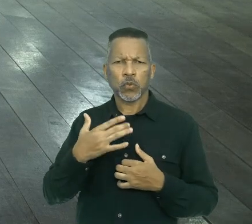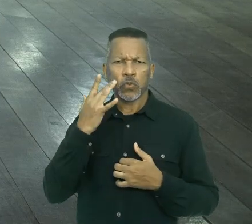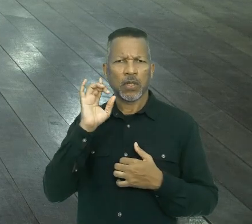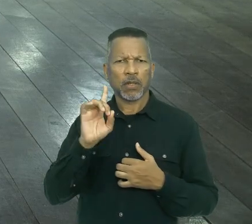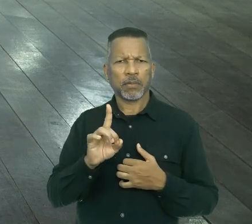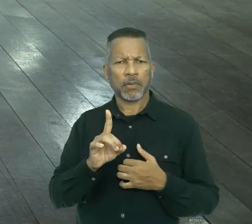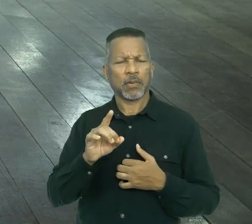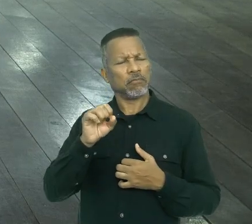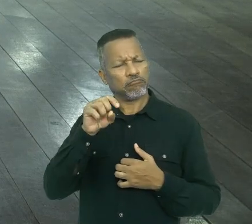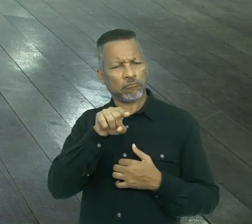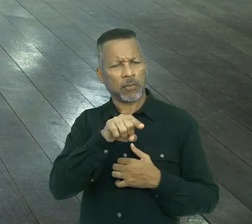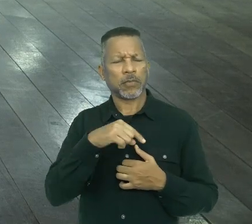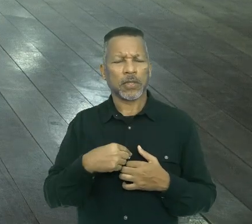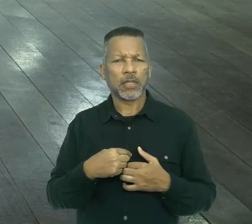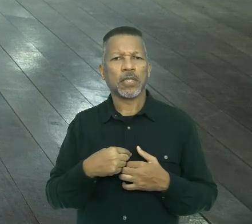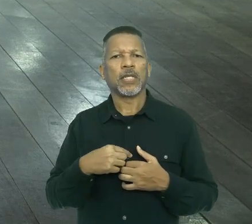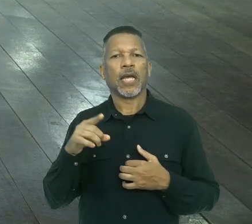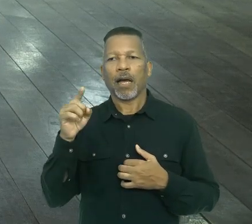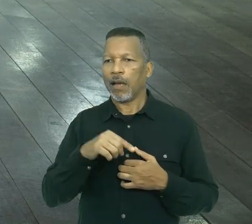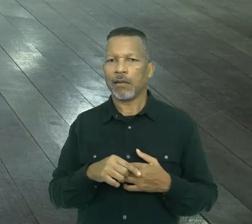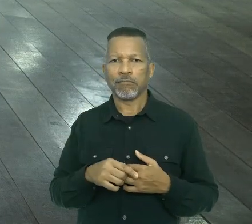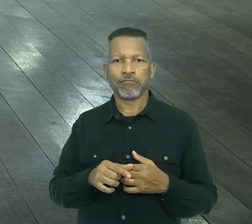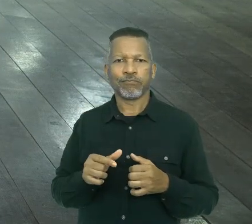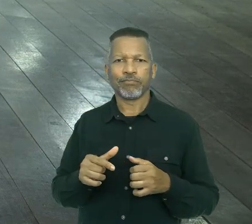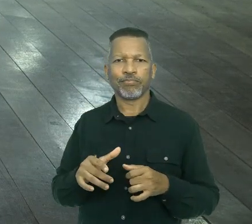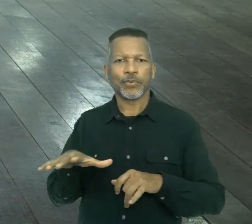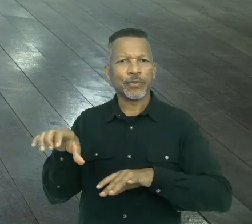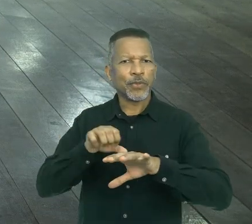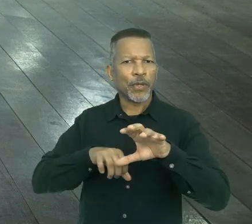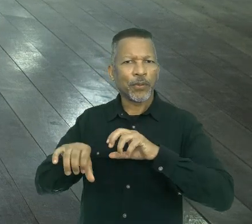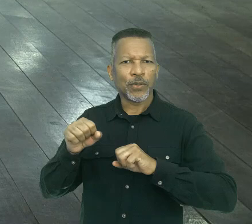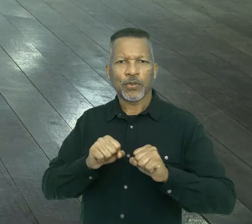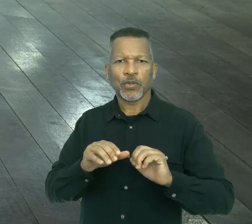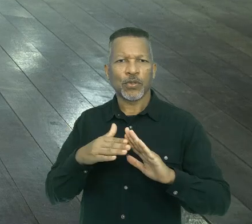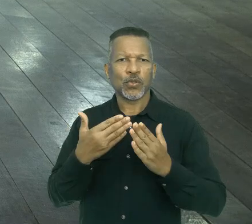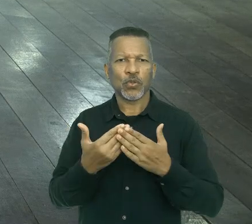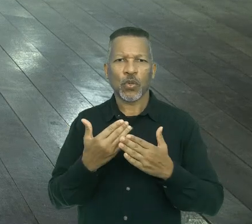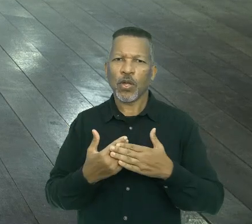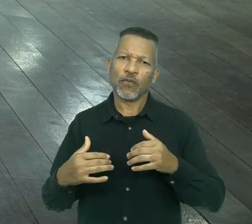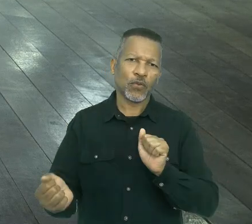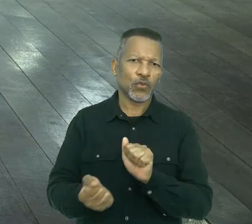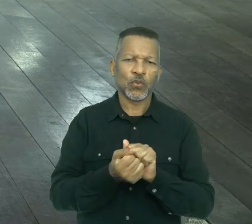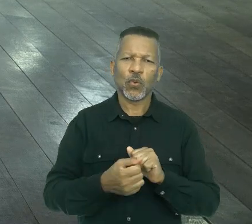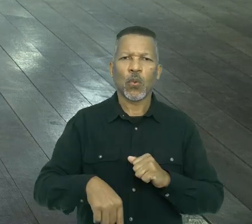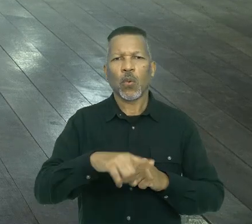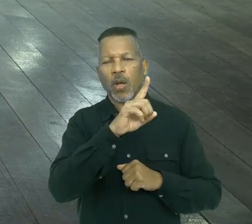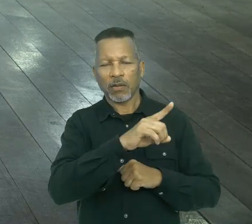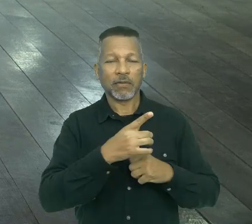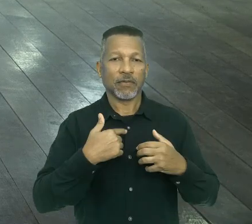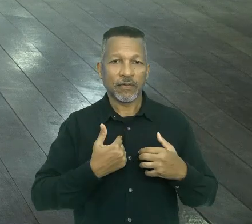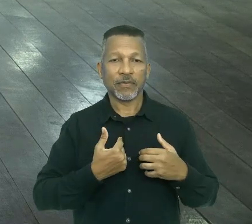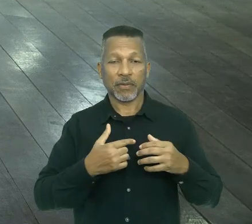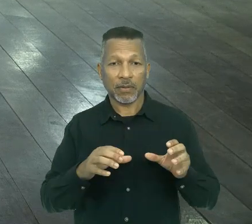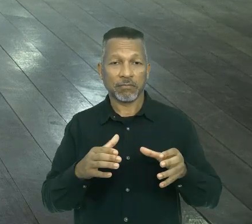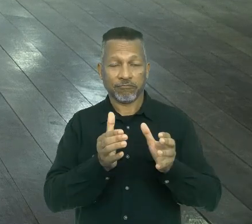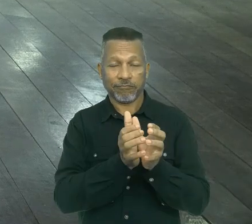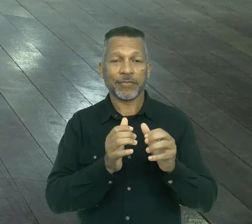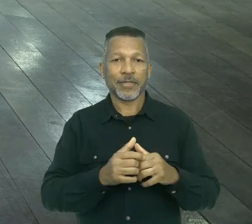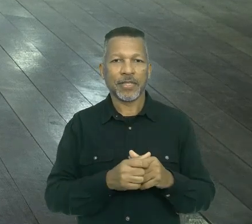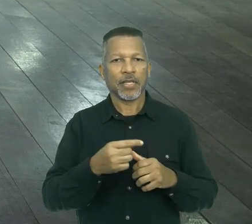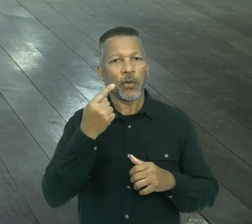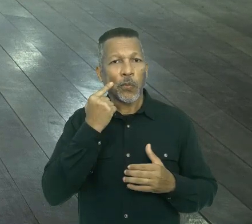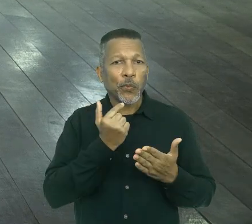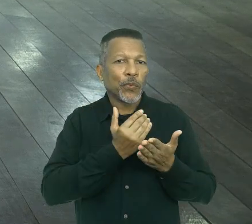Academia Olguim. Aí eu peguei as minhas coisas de escola e subi com ela para a Academia Olguim. E começou